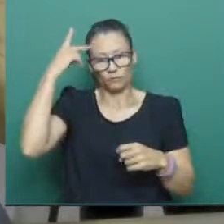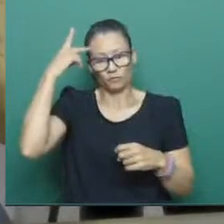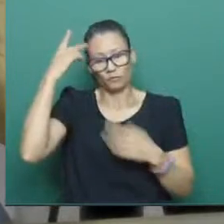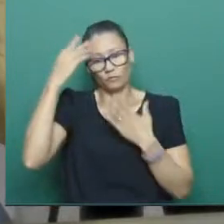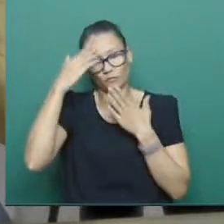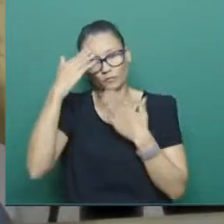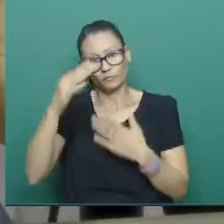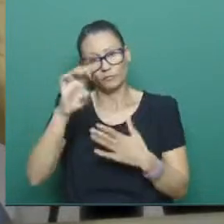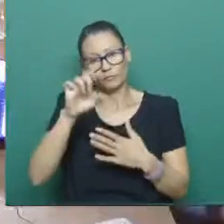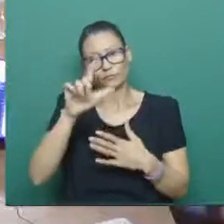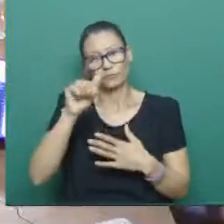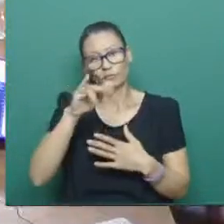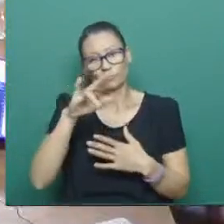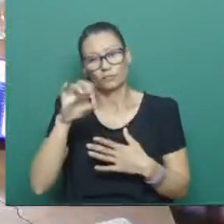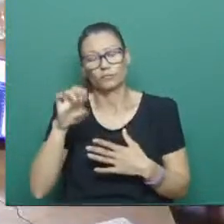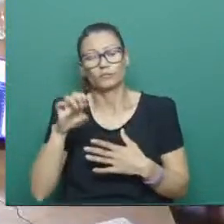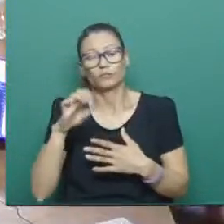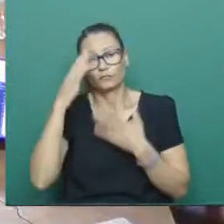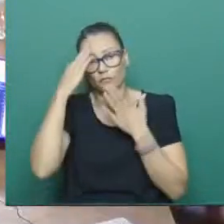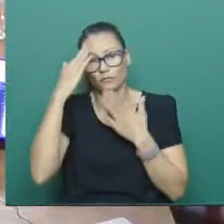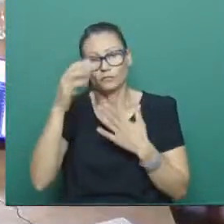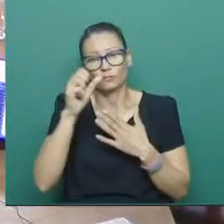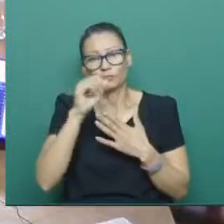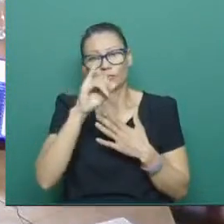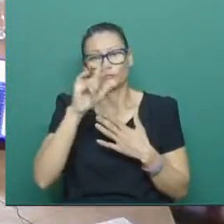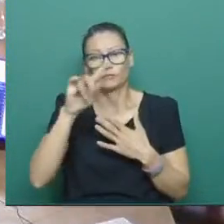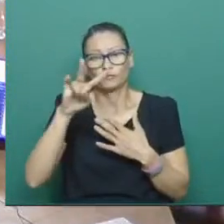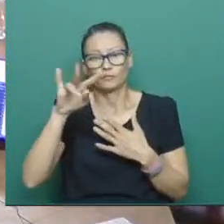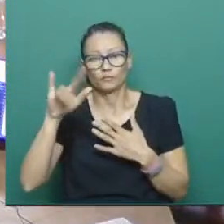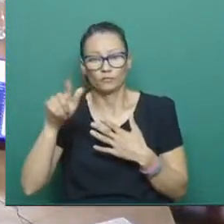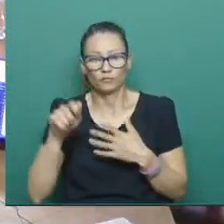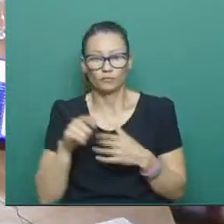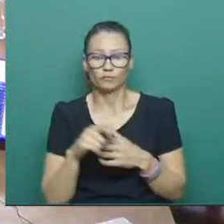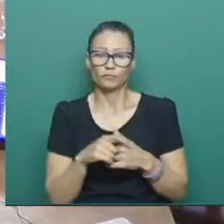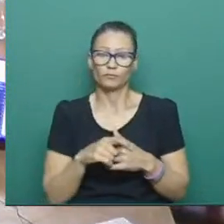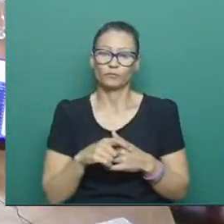obrigada a todos. Obrigada, Silvio. Bom, vou